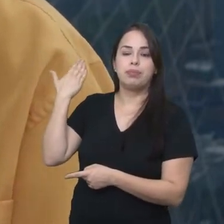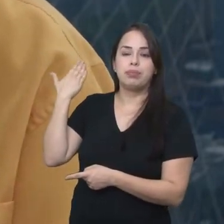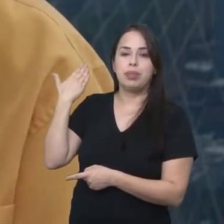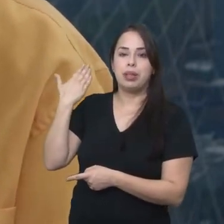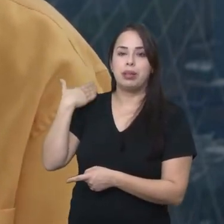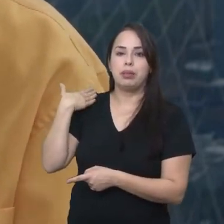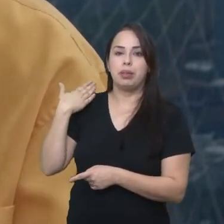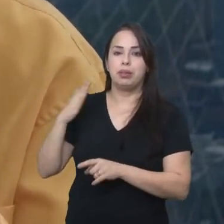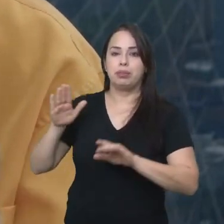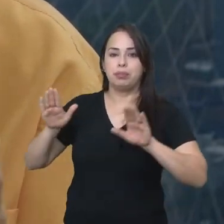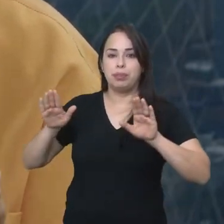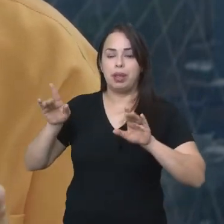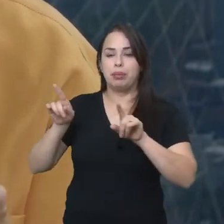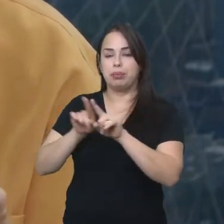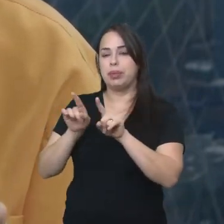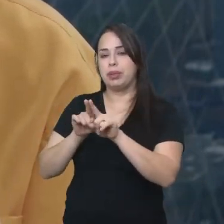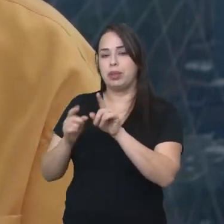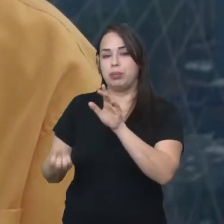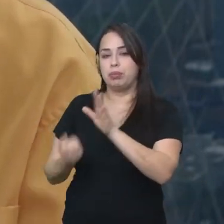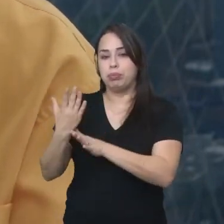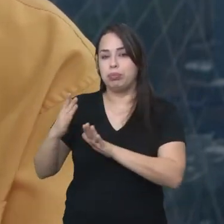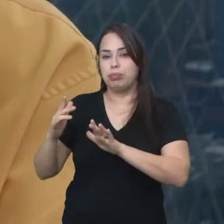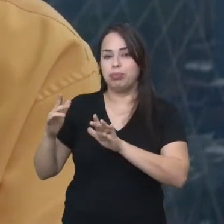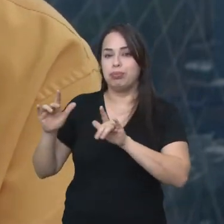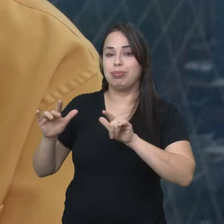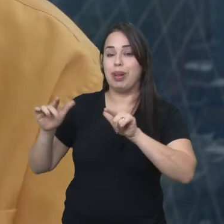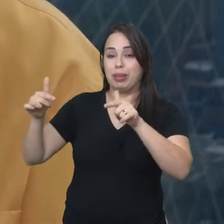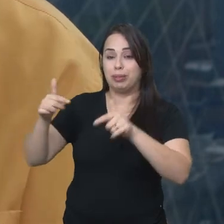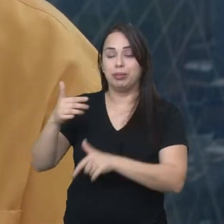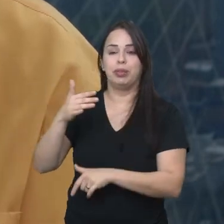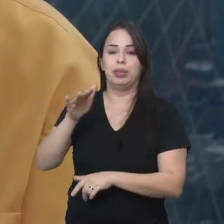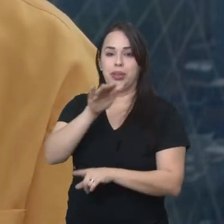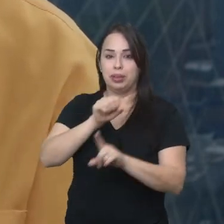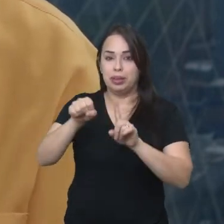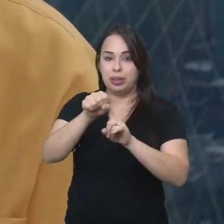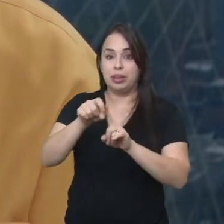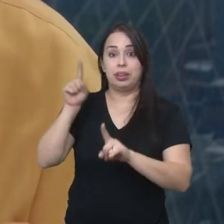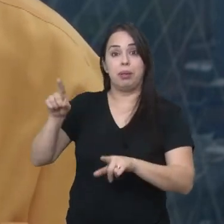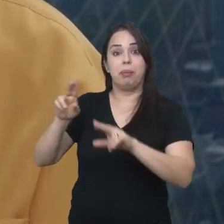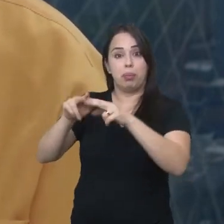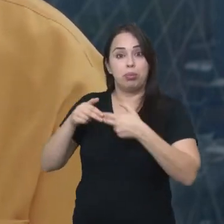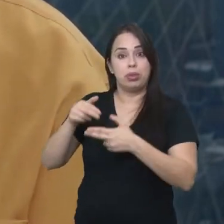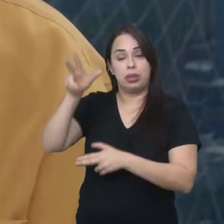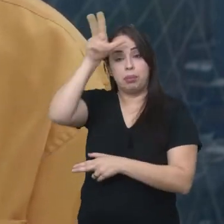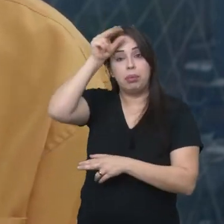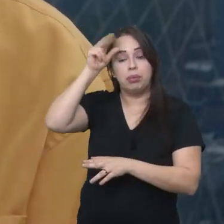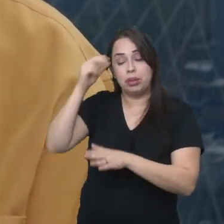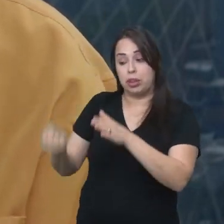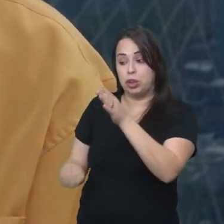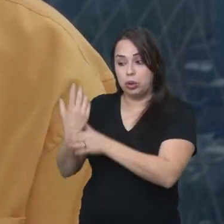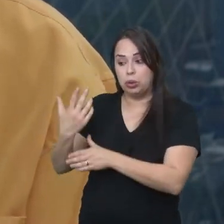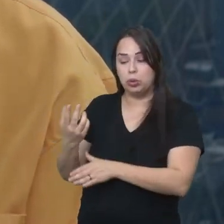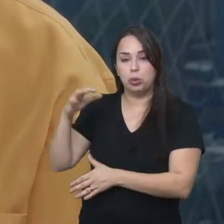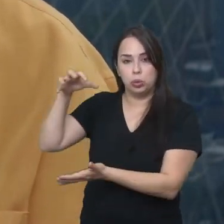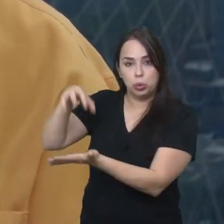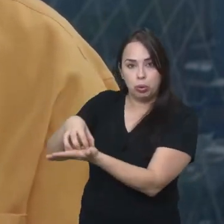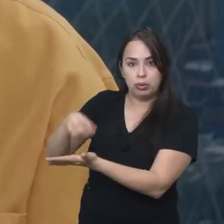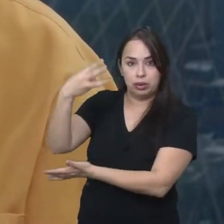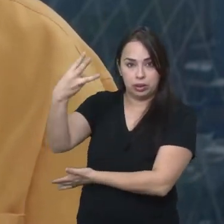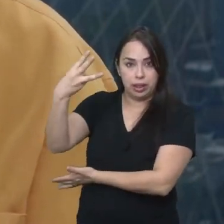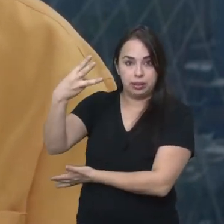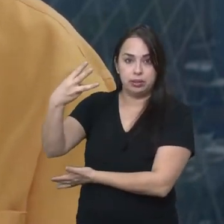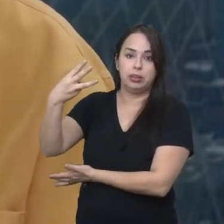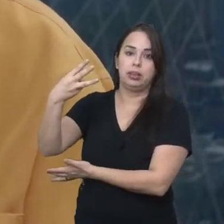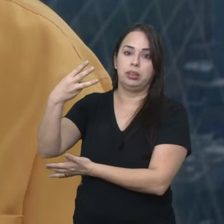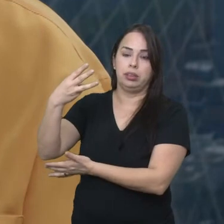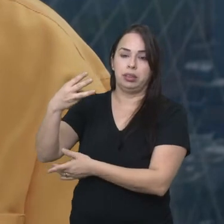civil pública, né? Ela foi mobilizada uma ação civil pública que fez que o Poder Executivo tivesse que criar mais um conselho na cidade. Mas hoje a gente entende